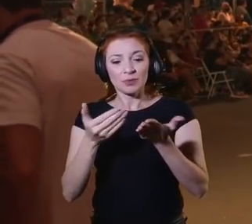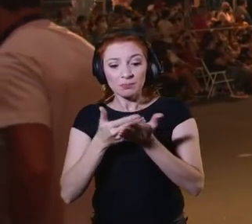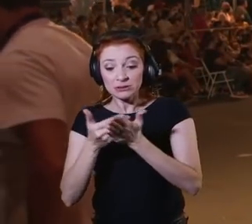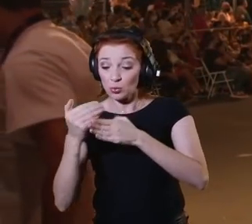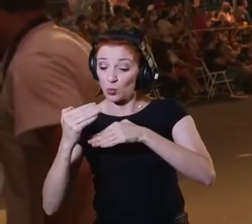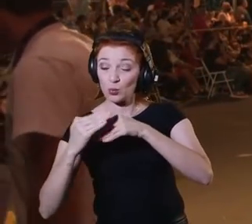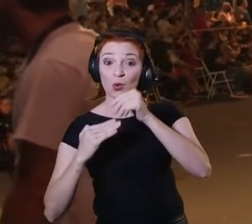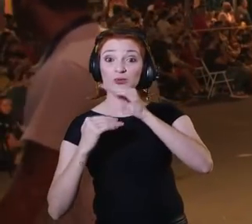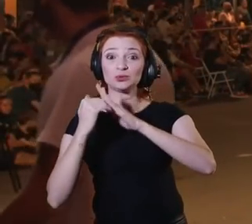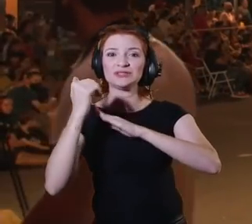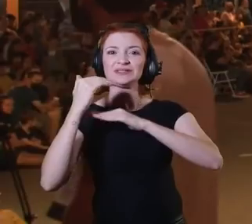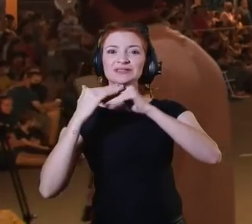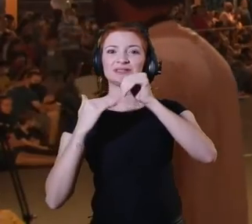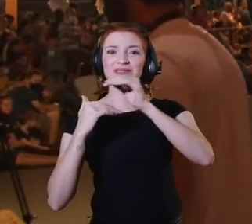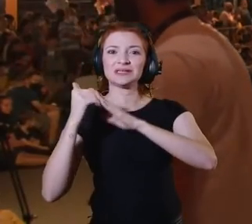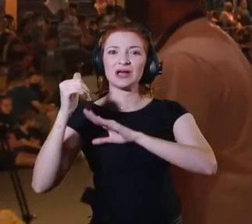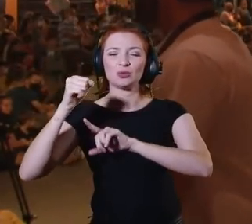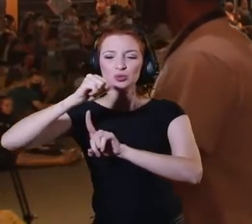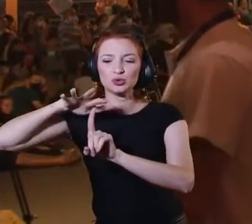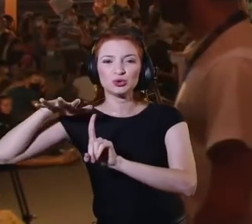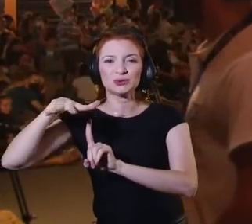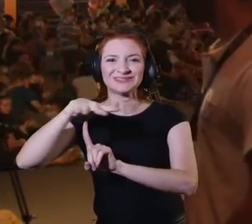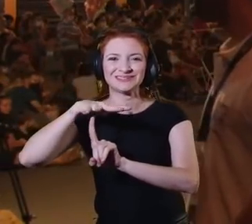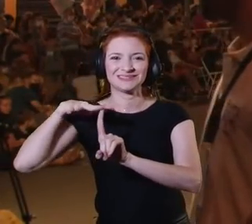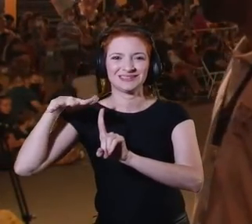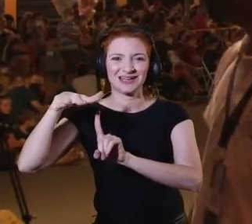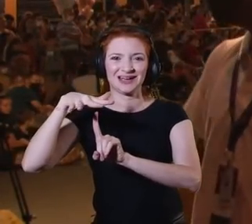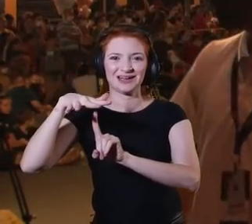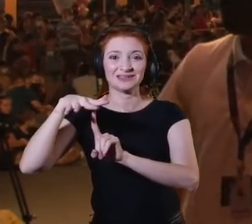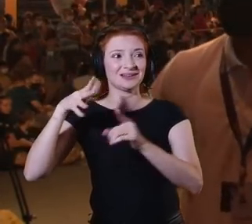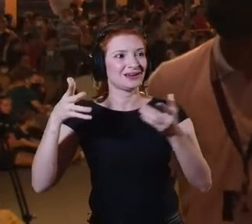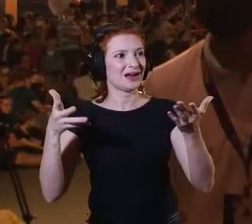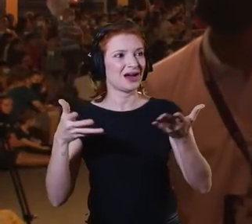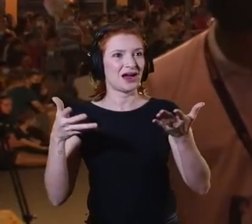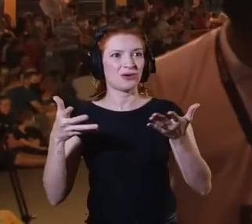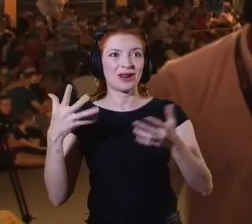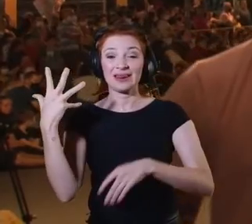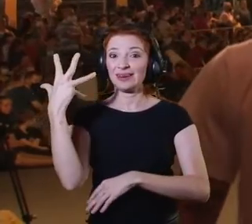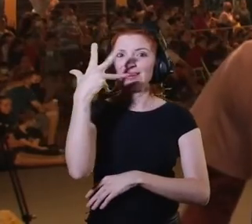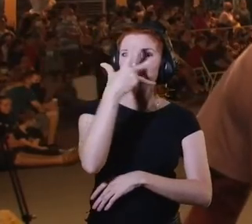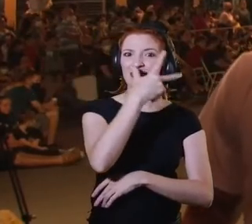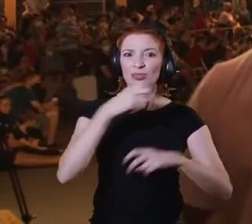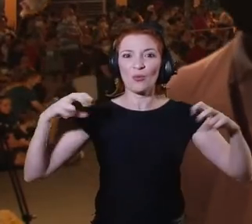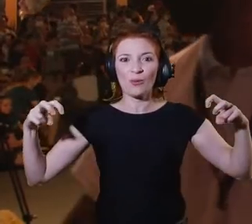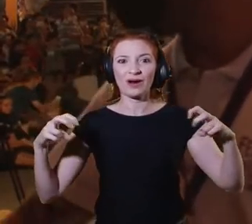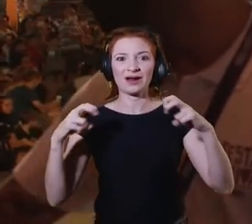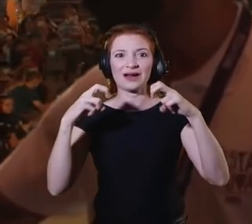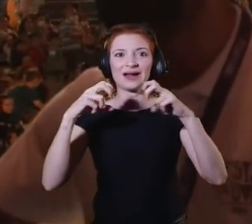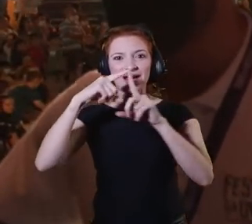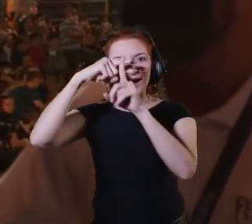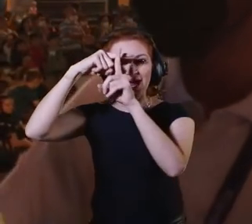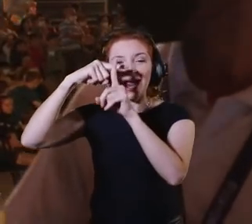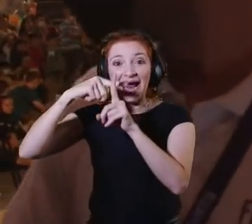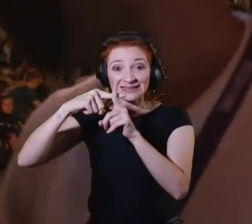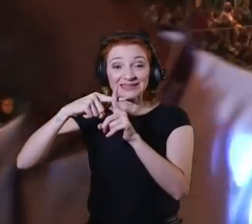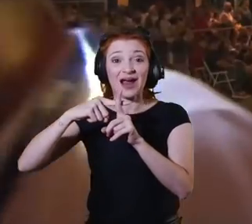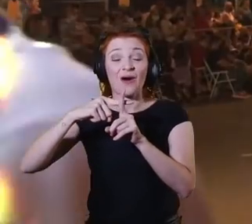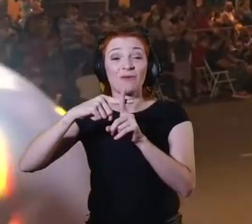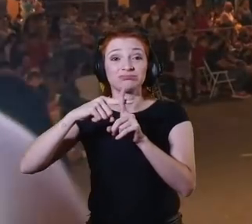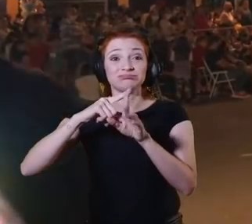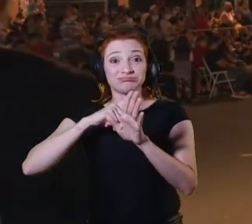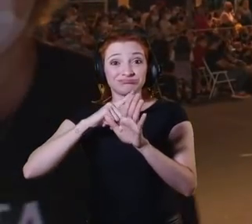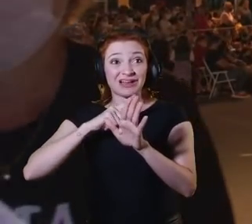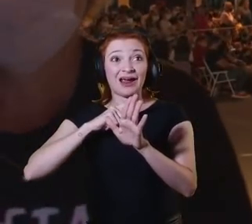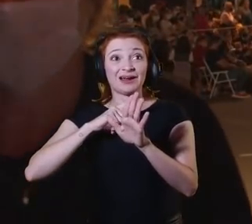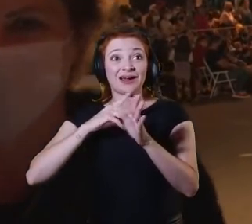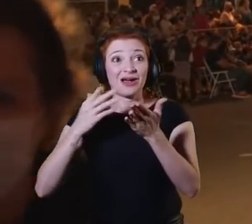construção de um povo, de uma comunidade. O belo espetáculo das luzes da catedral une religiosidade, trabalho e